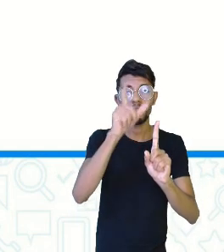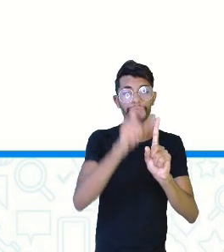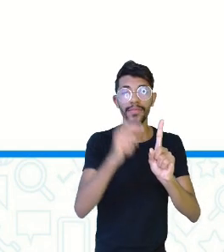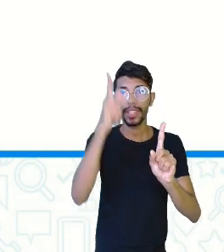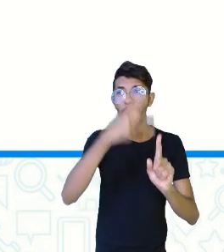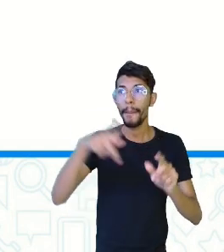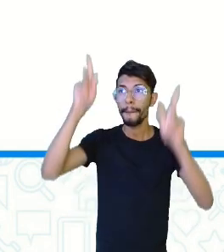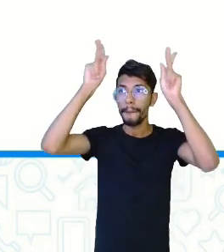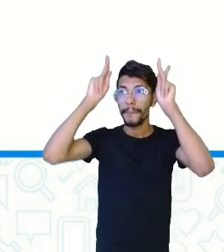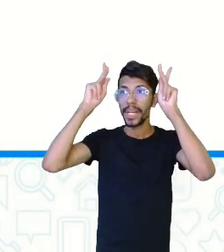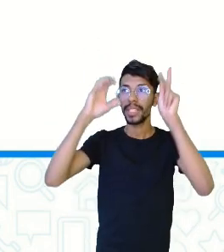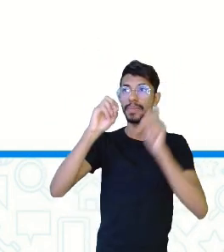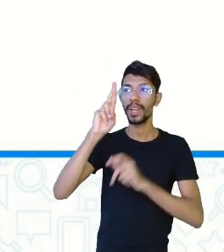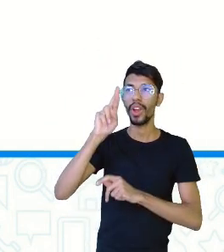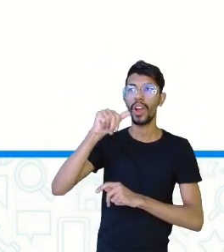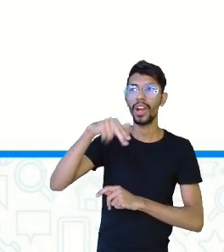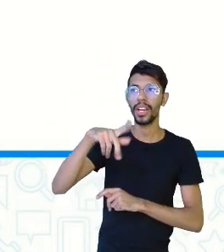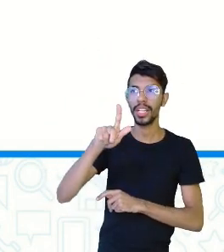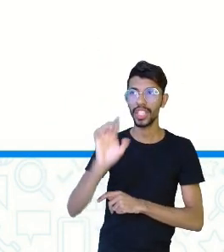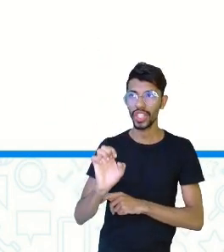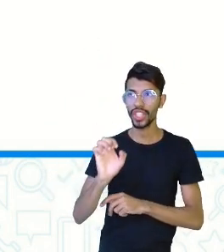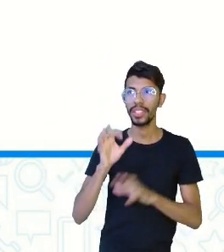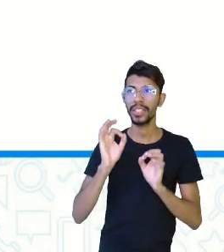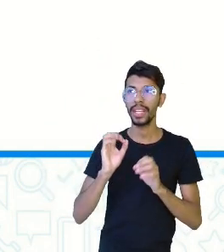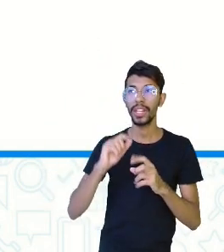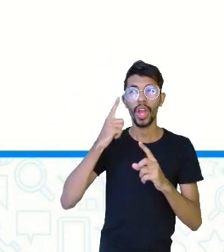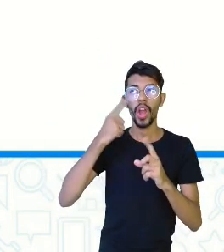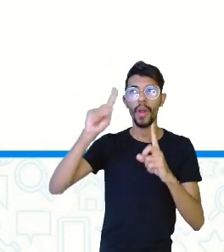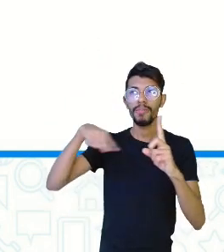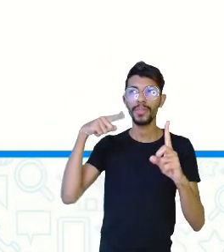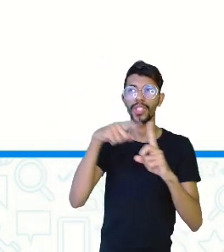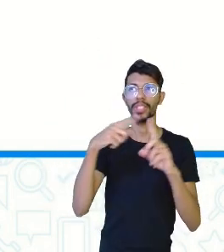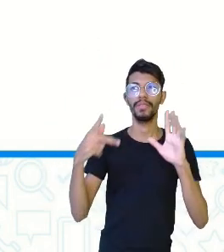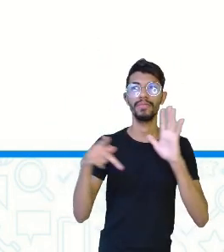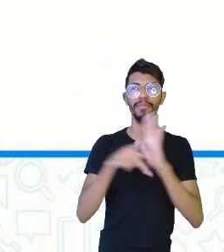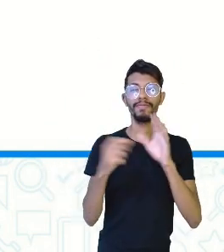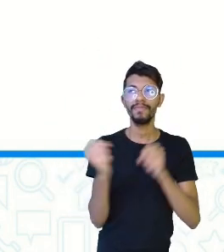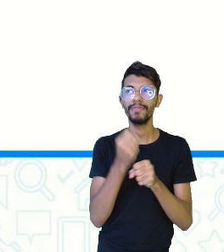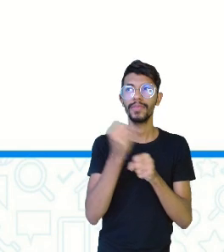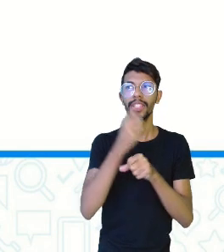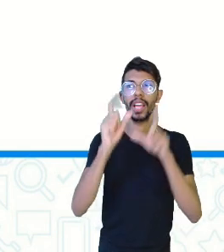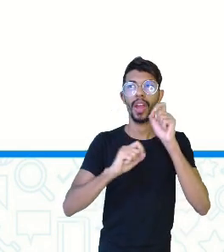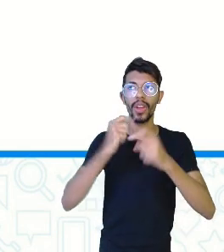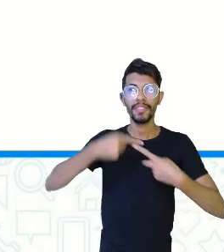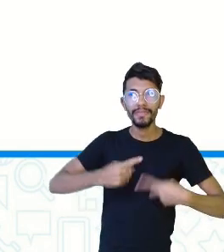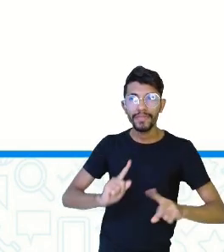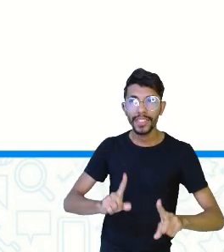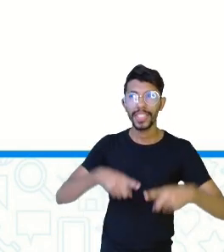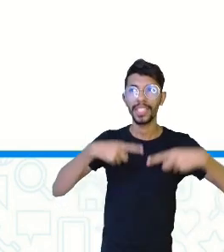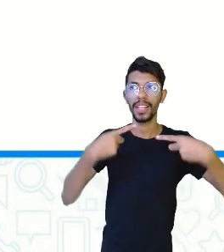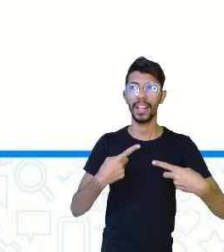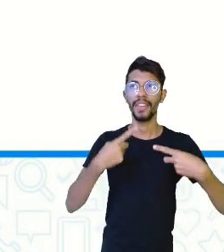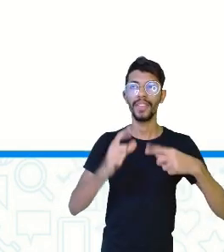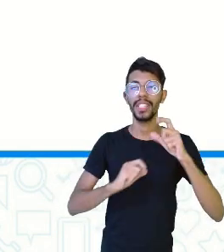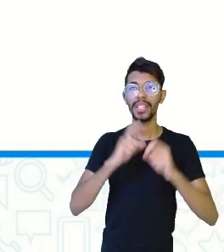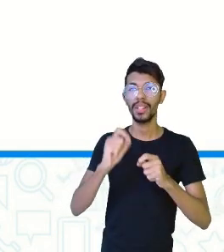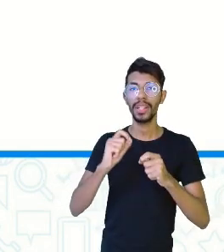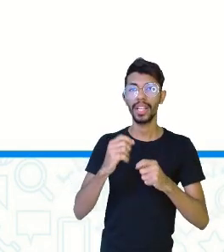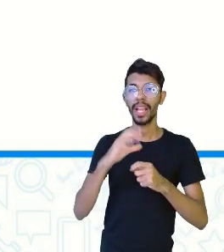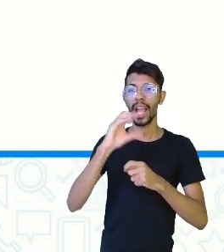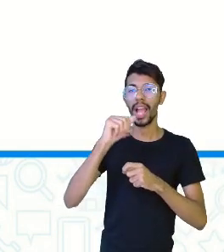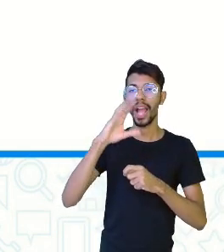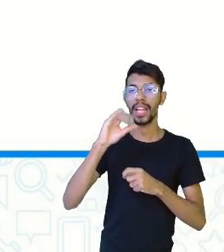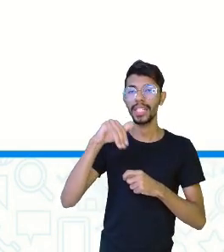sua construção era a defesa das cacimbas de Ambrósio Machado, vitais para o abastecimento de água de